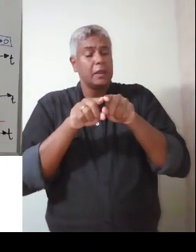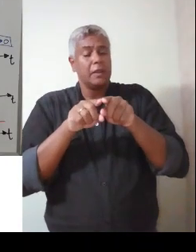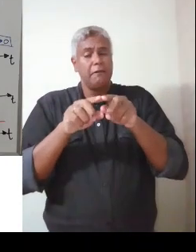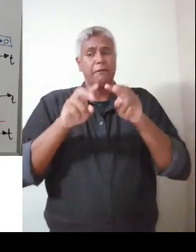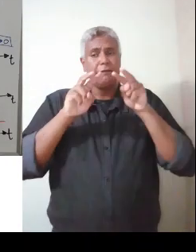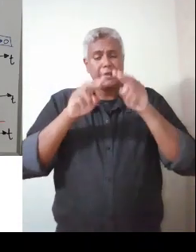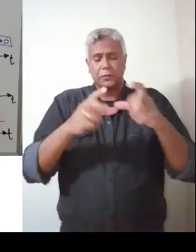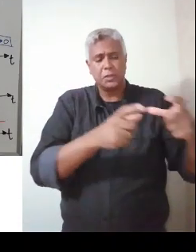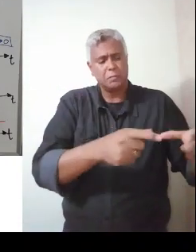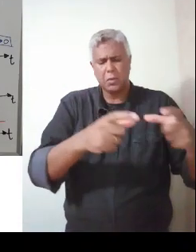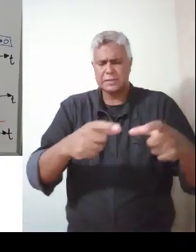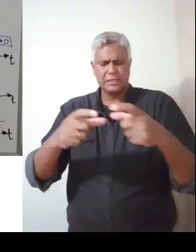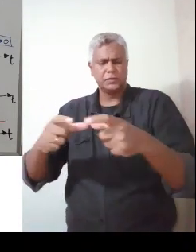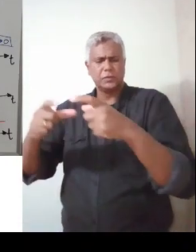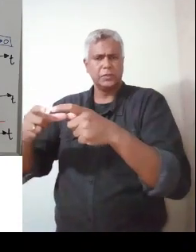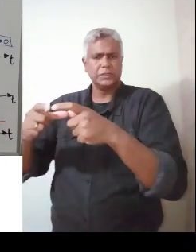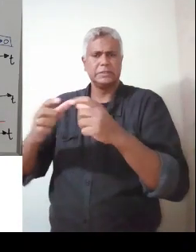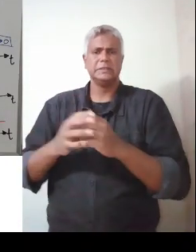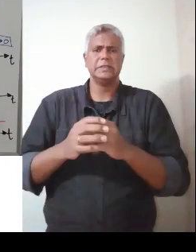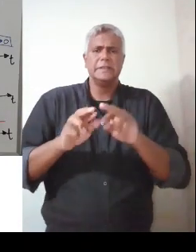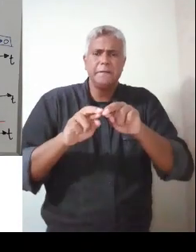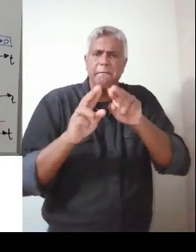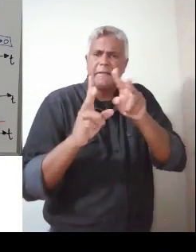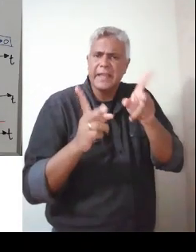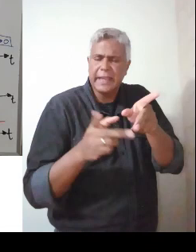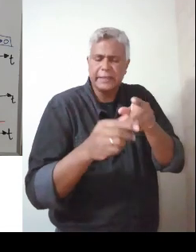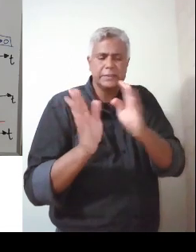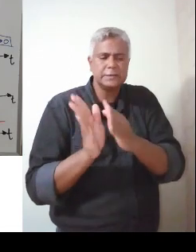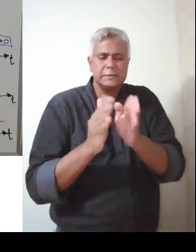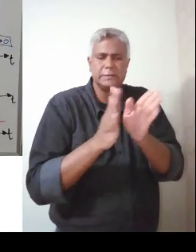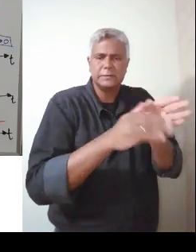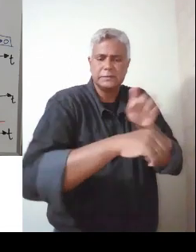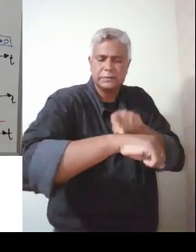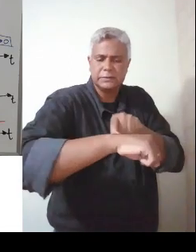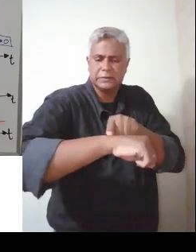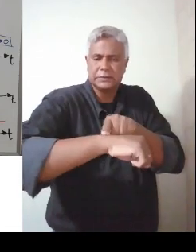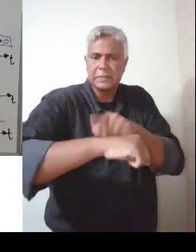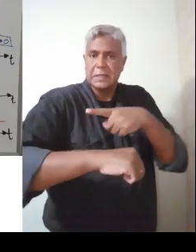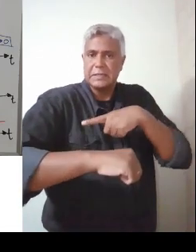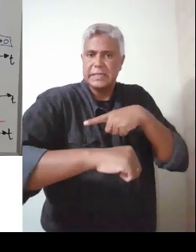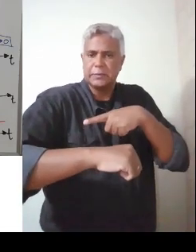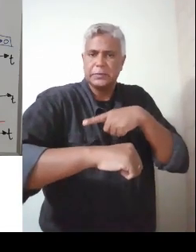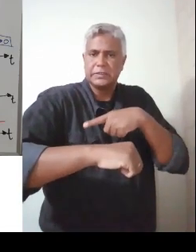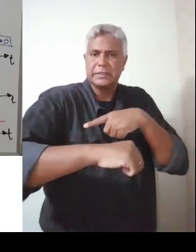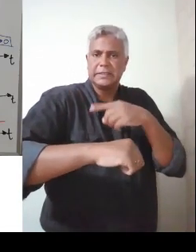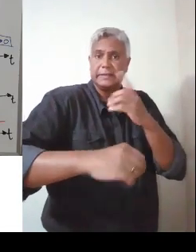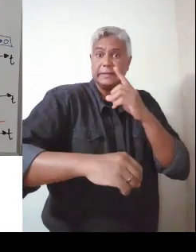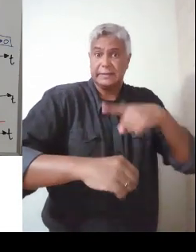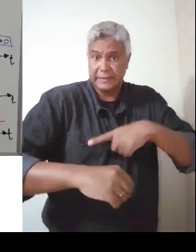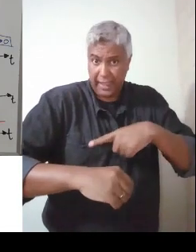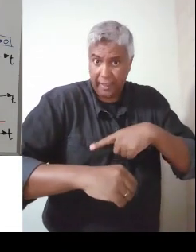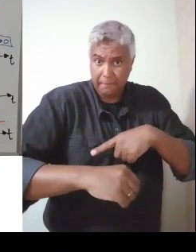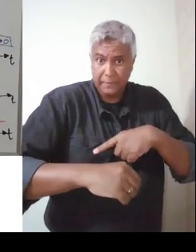em diferentes instantes de tempo, vemos que as posições